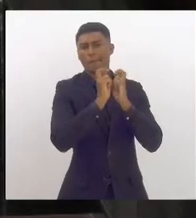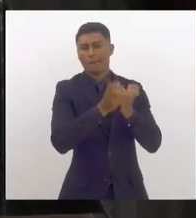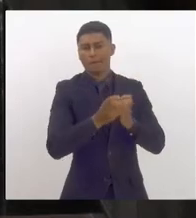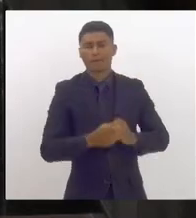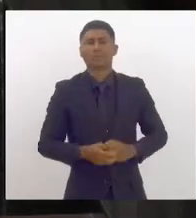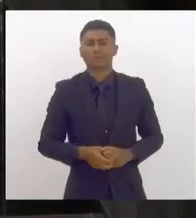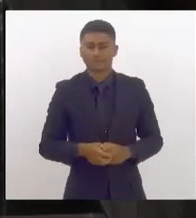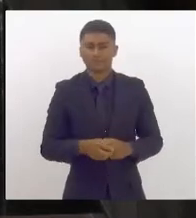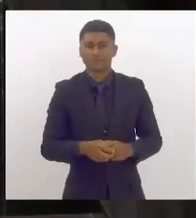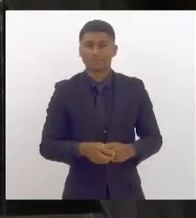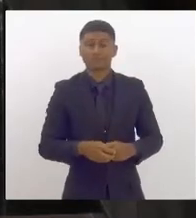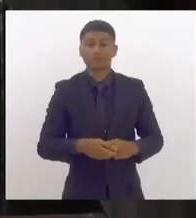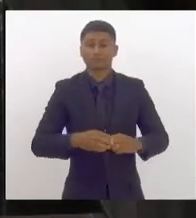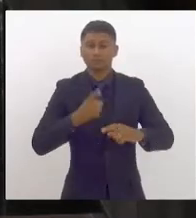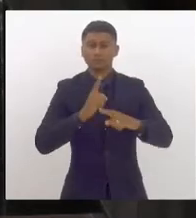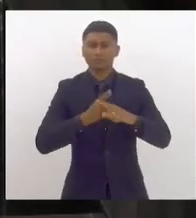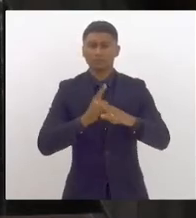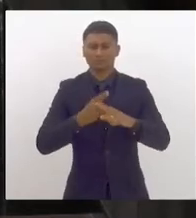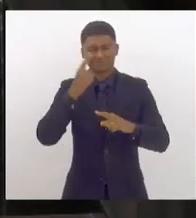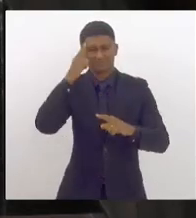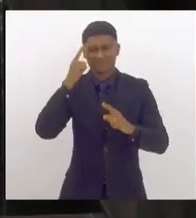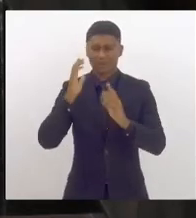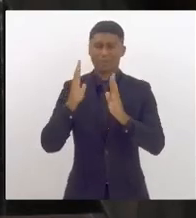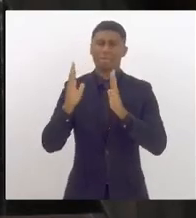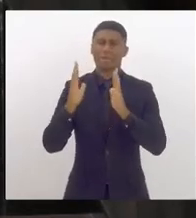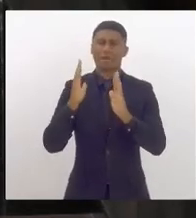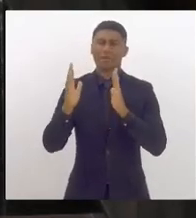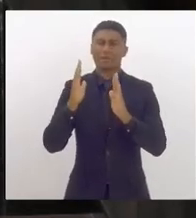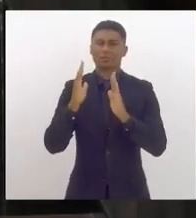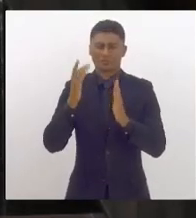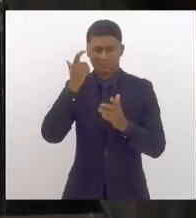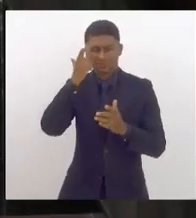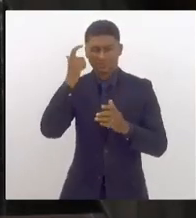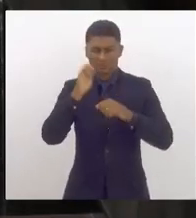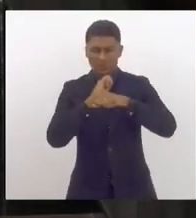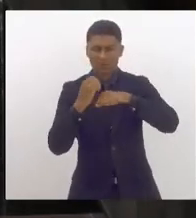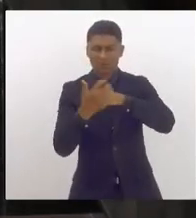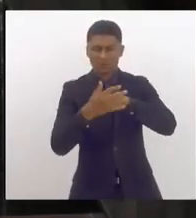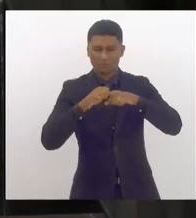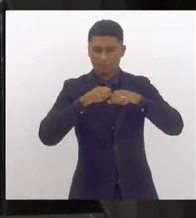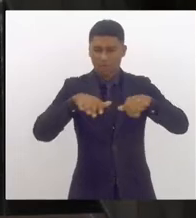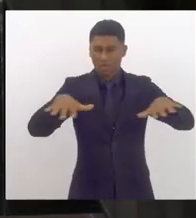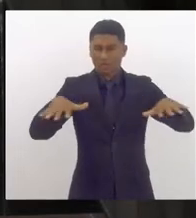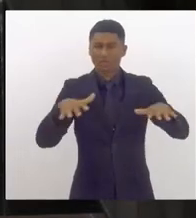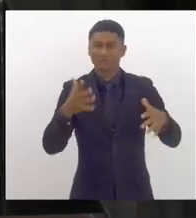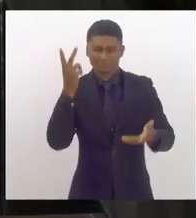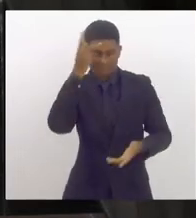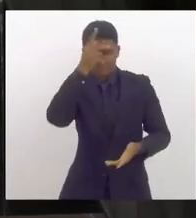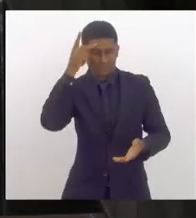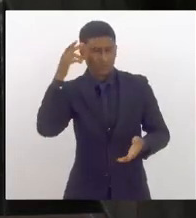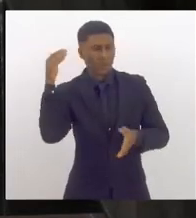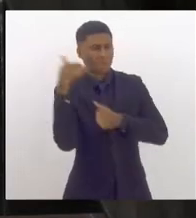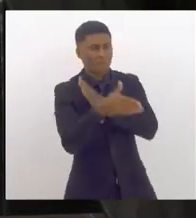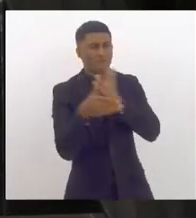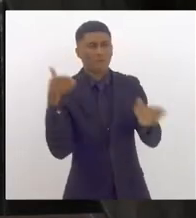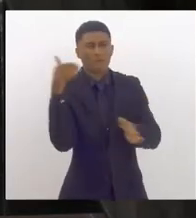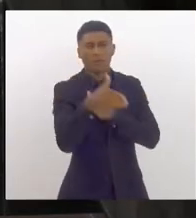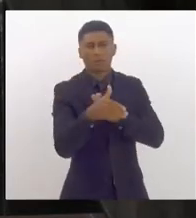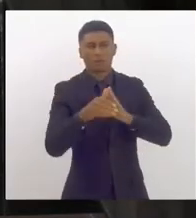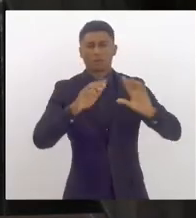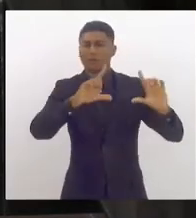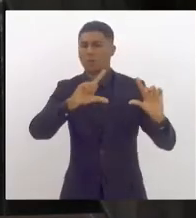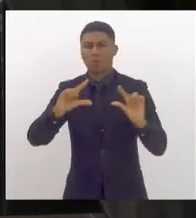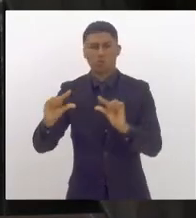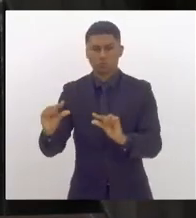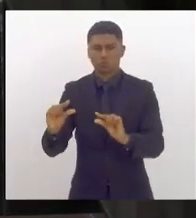compensação do período de perda de passageiros lá corrigir 19 como também pelo não reajuste